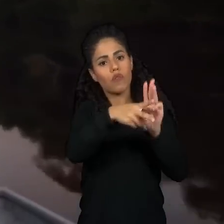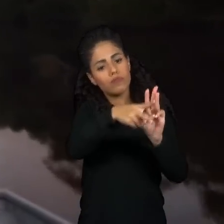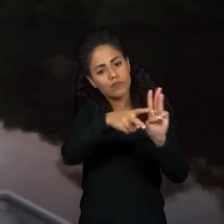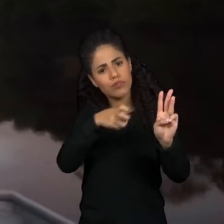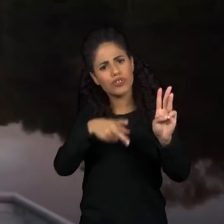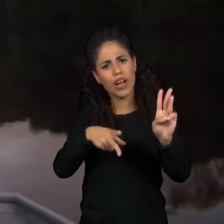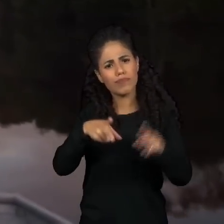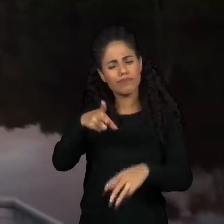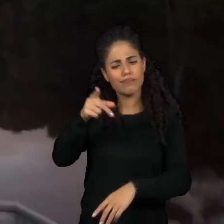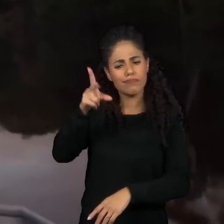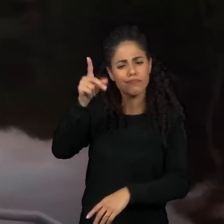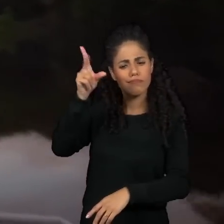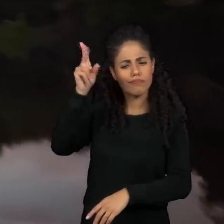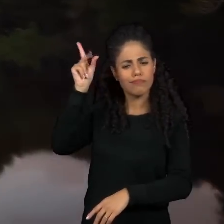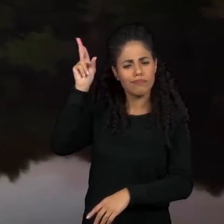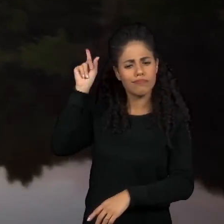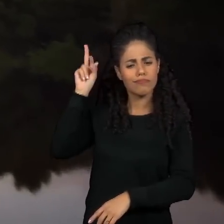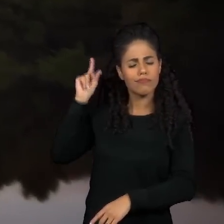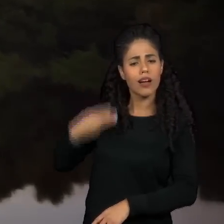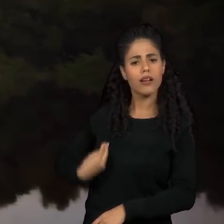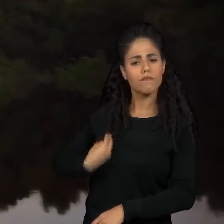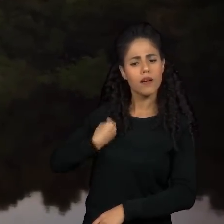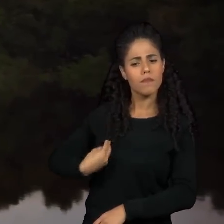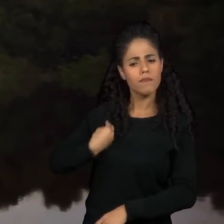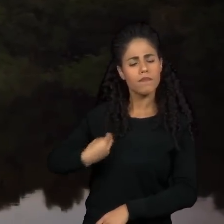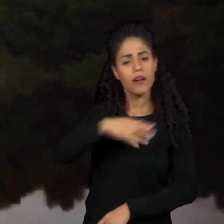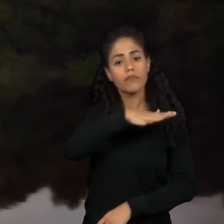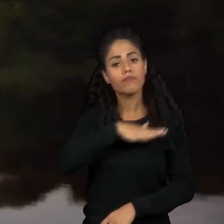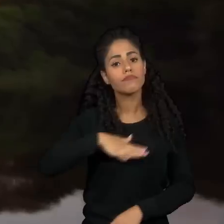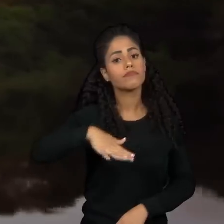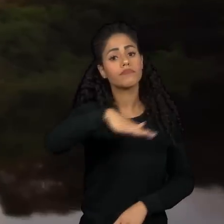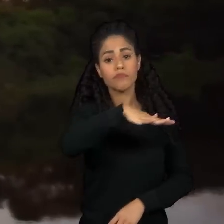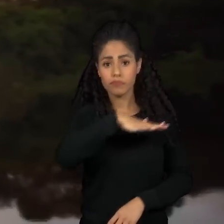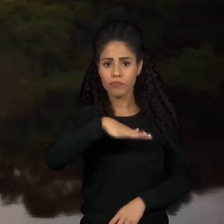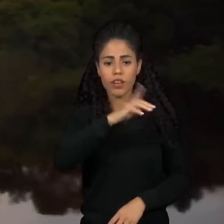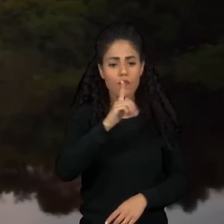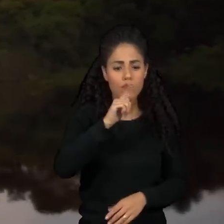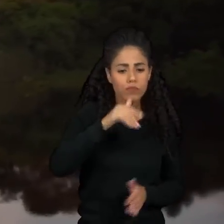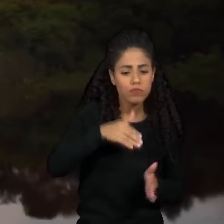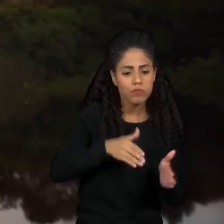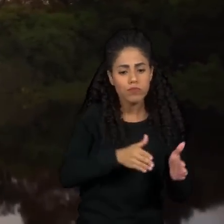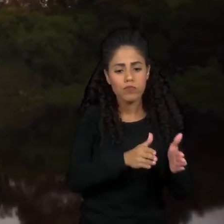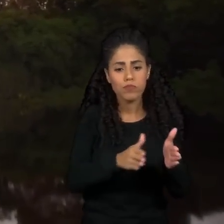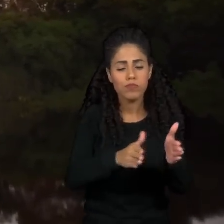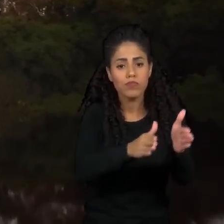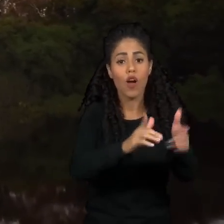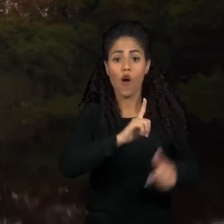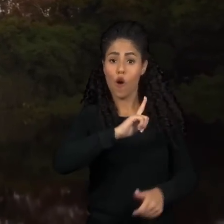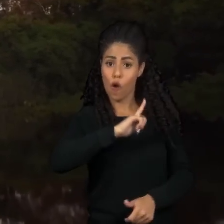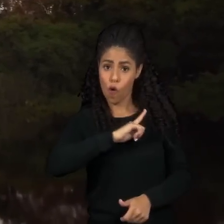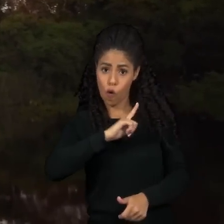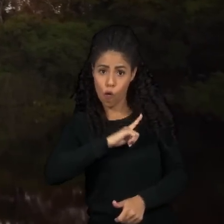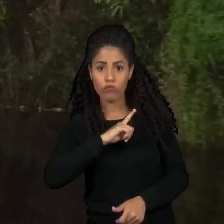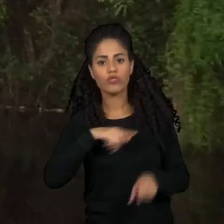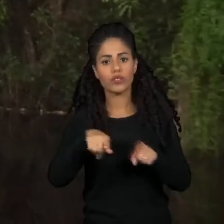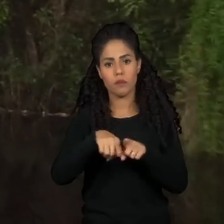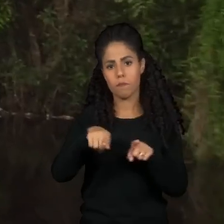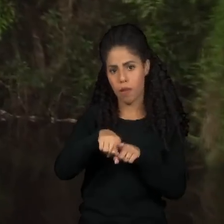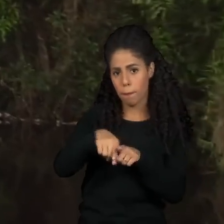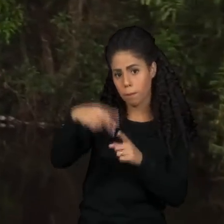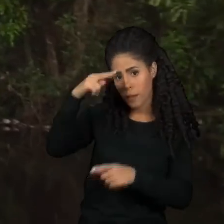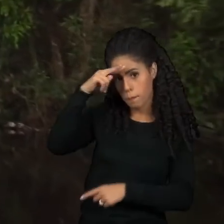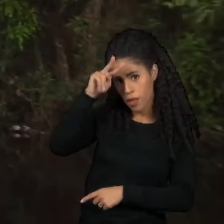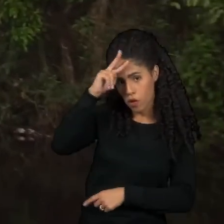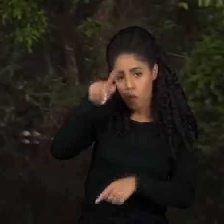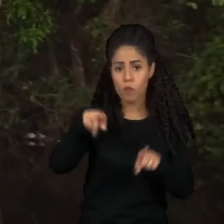há muito tempo, e assim como os que viviam na Cordilheira dos Andes, onde hoje ficam Peru e Bolívia, criaram